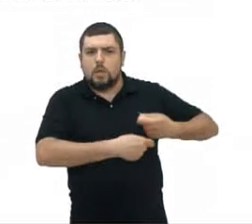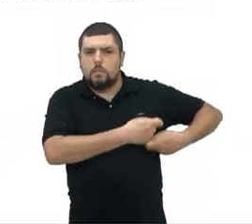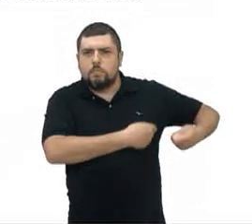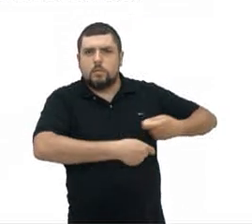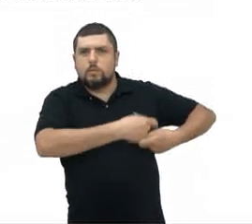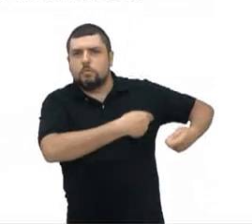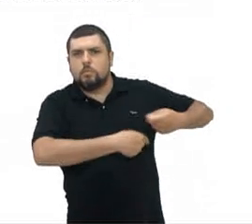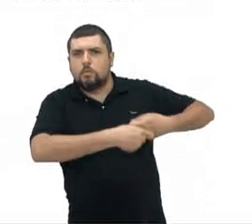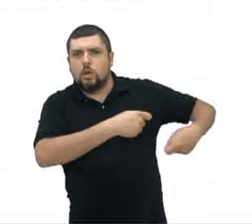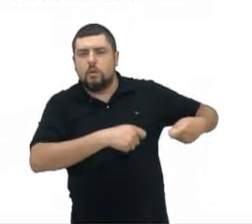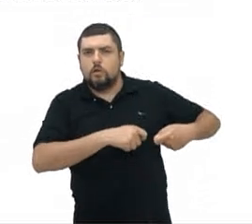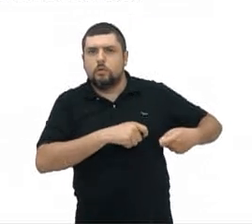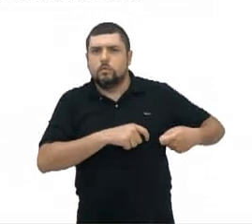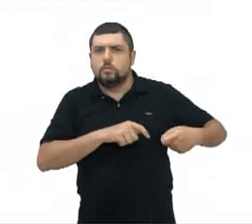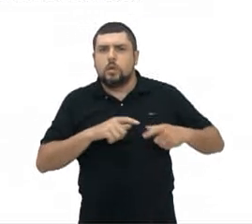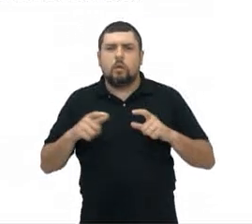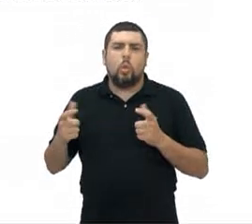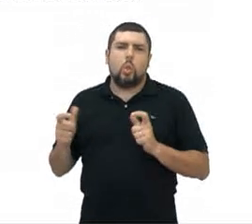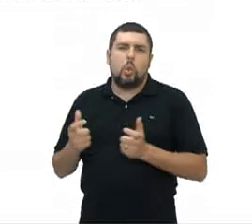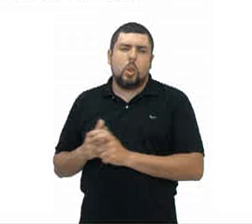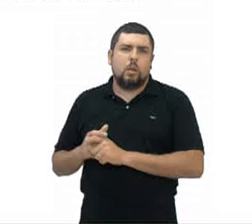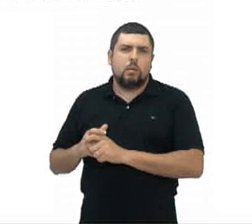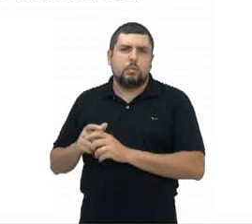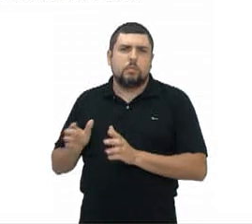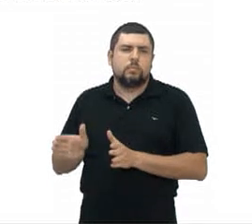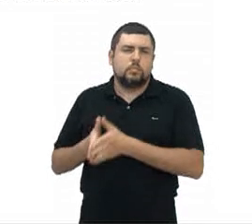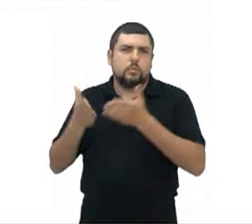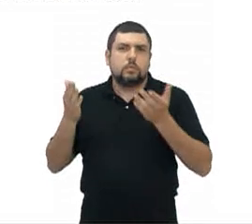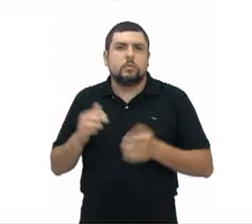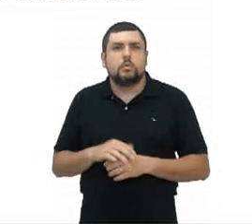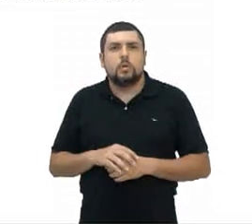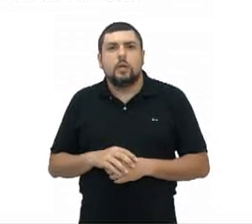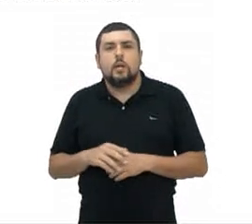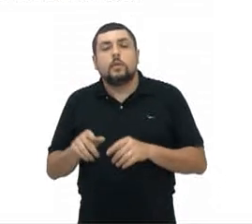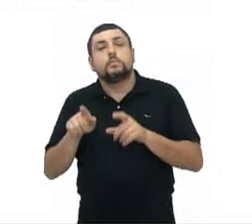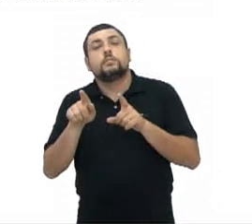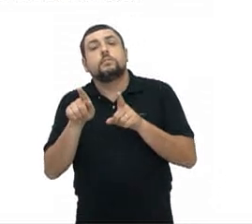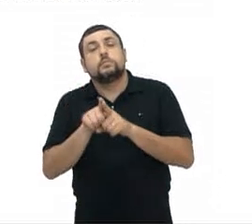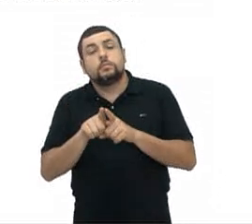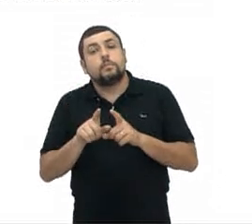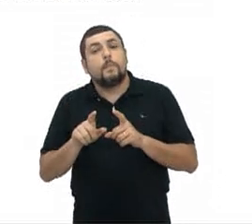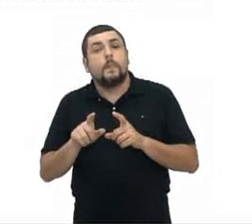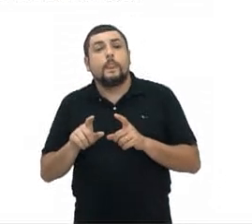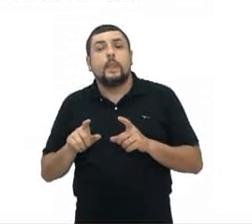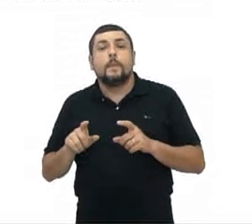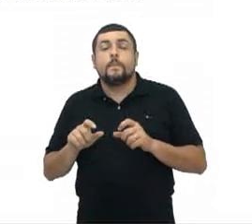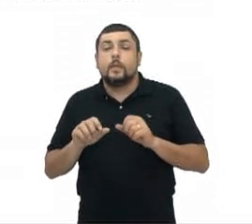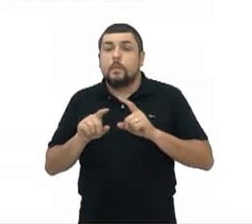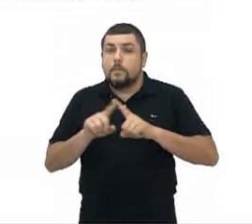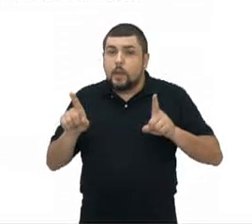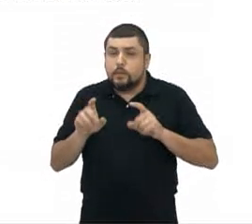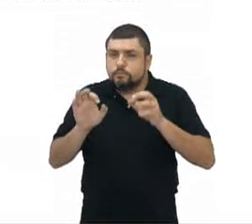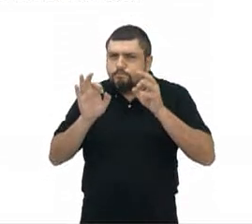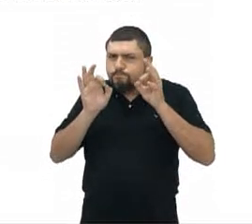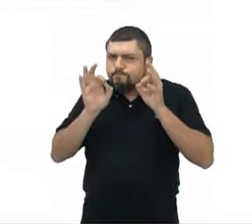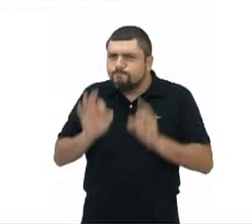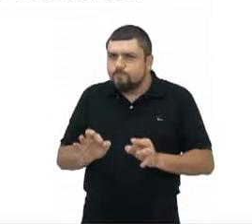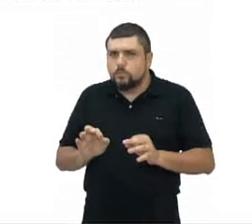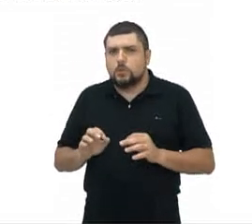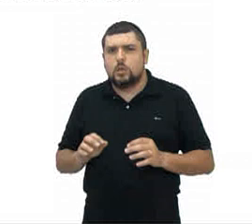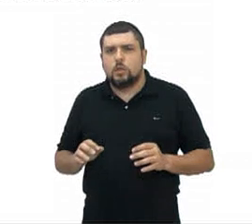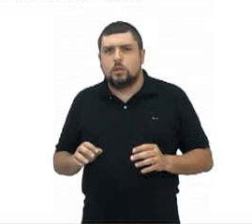uma dessas teorias. Uma das bases de sustentação poder cushita. O que se pode dizer com certeza, na era